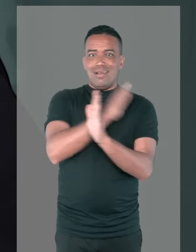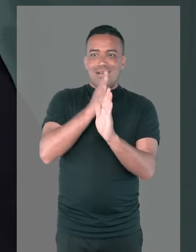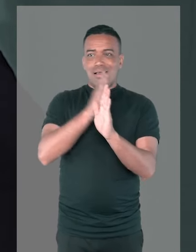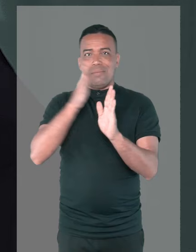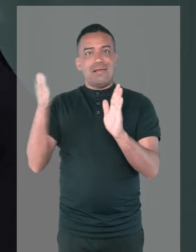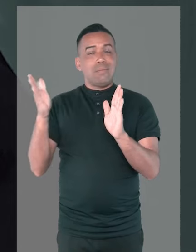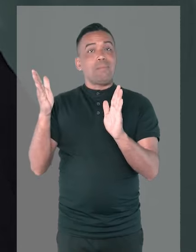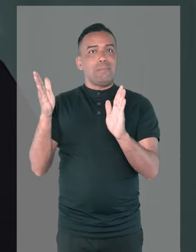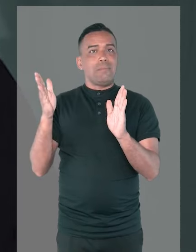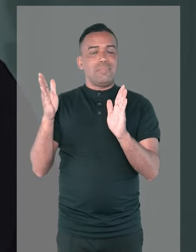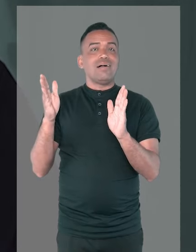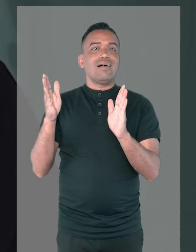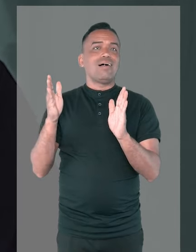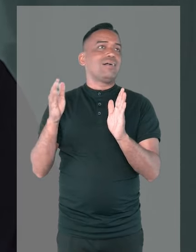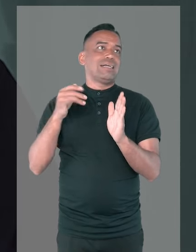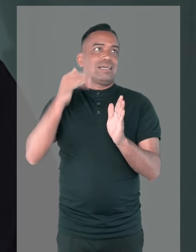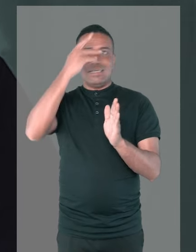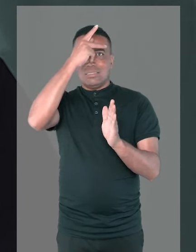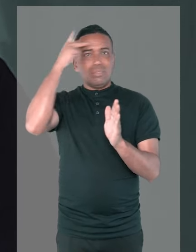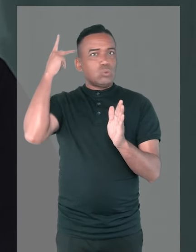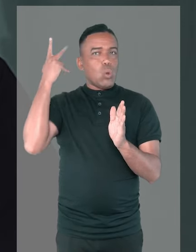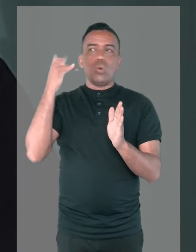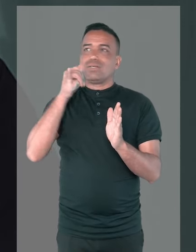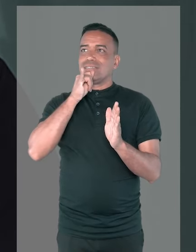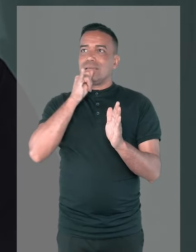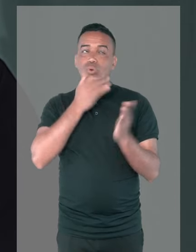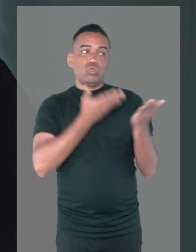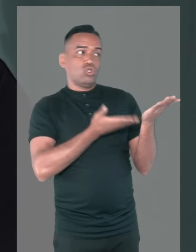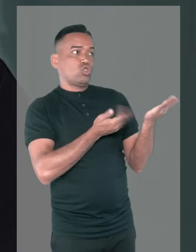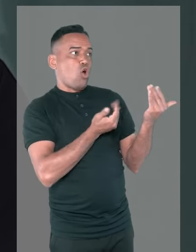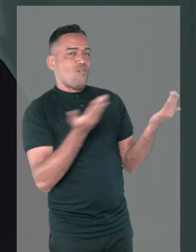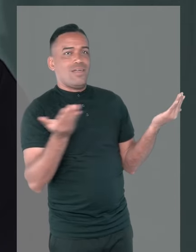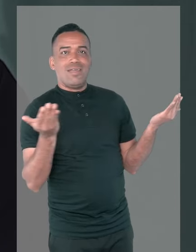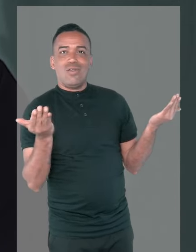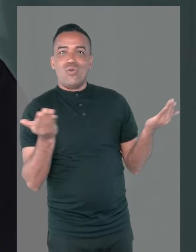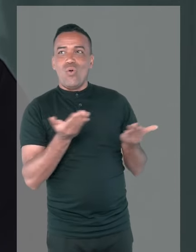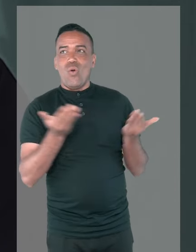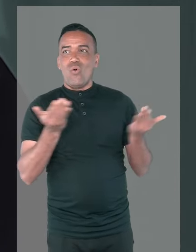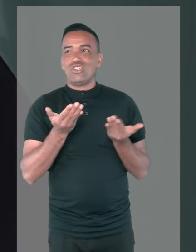pós-alfabeto, né? As pessoas, a garotada de hoje, ela